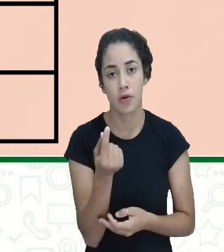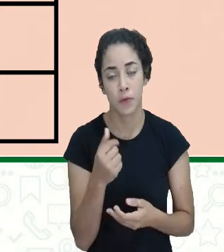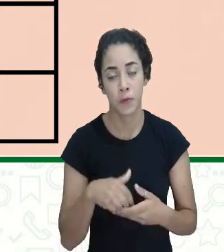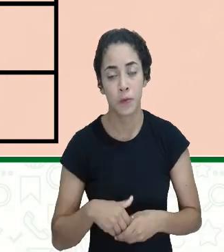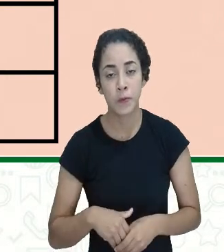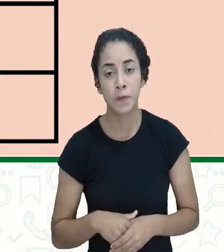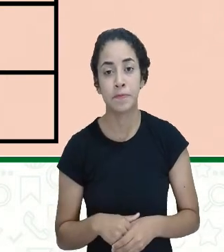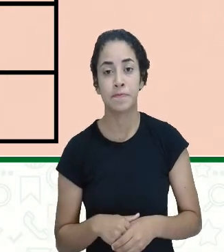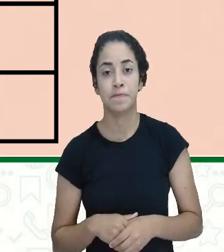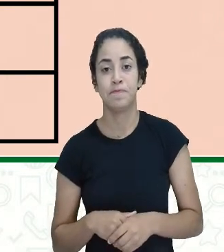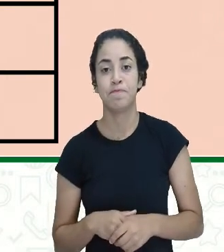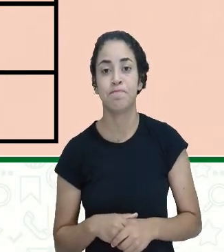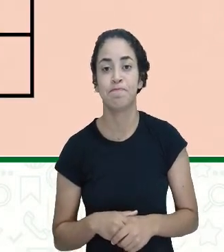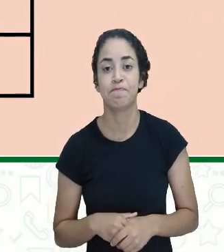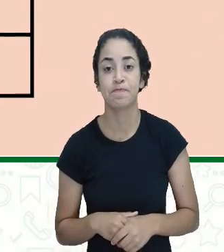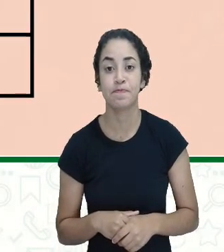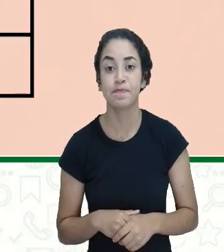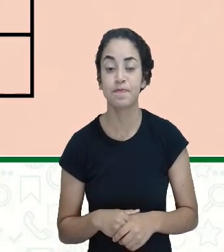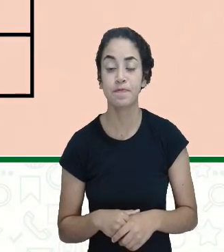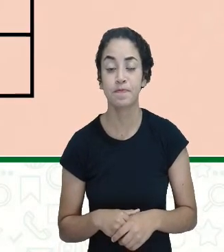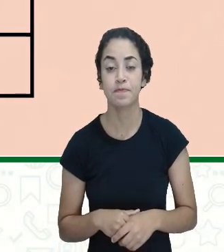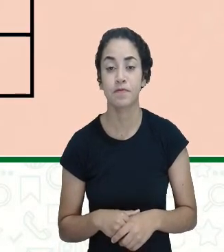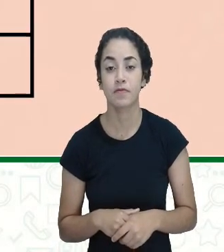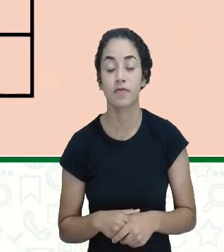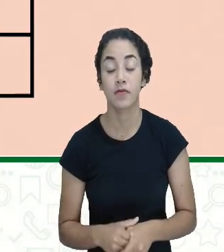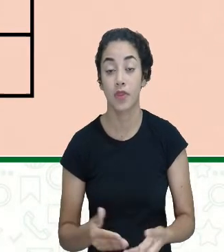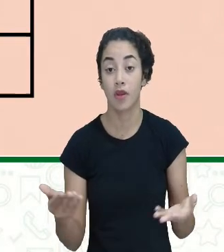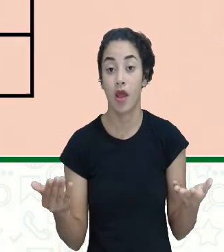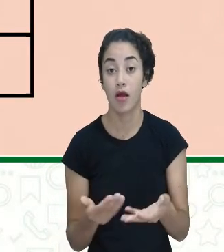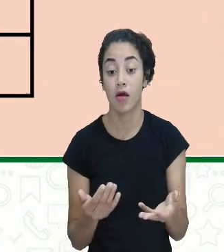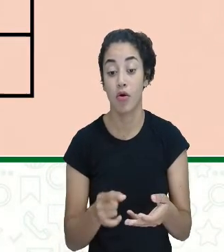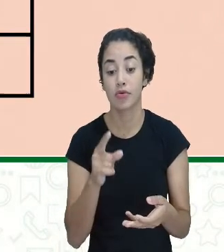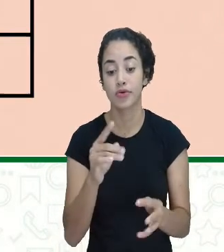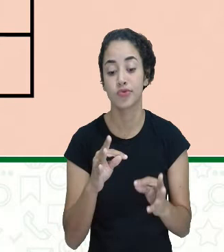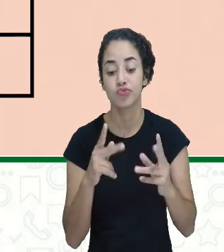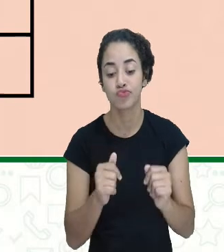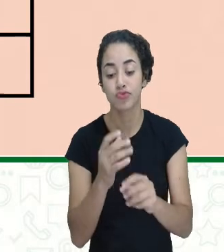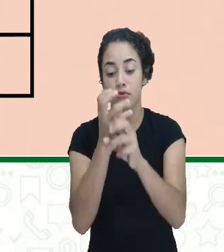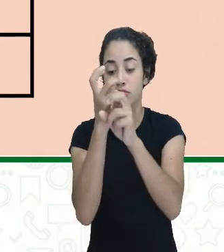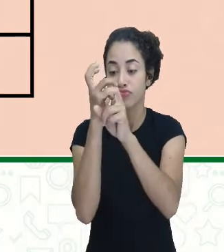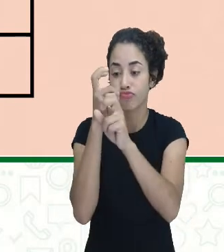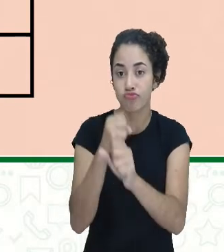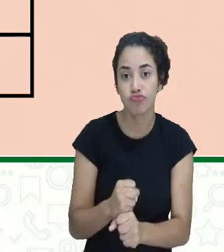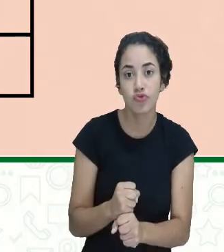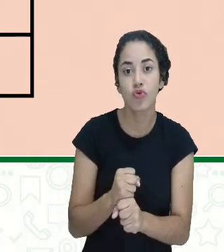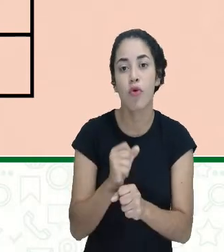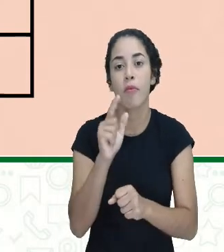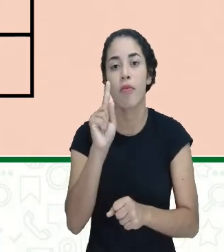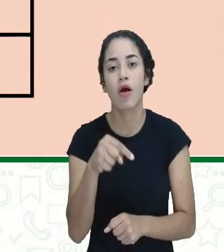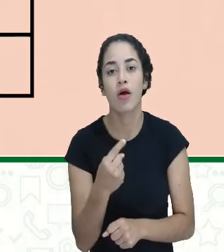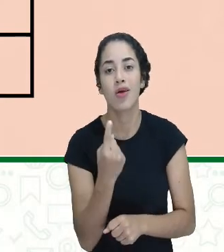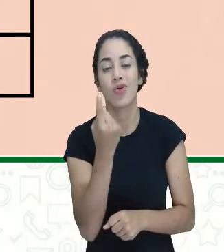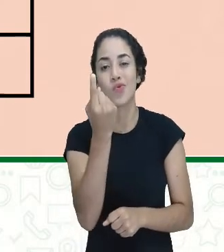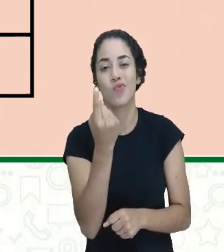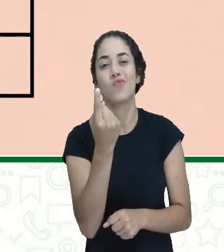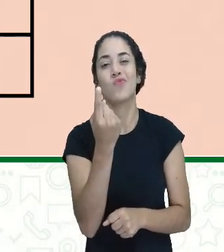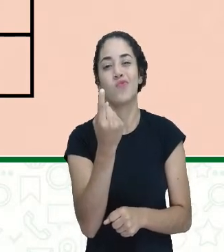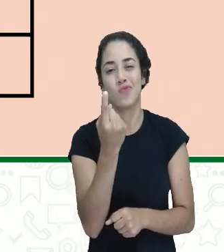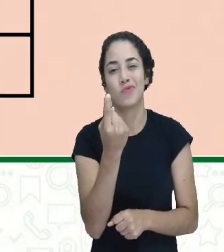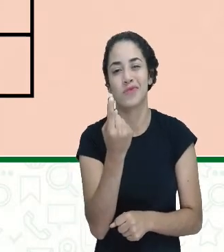isso? Então, vamos ver agora que o resultado disso deu exatamente um salário mínimo, né?